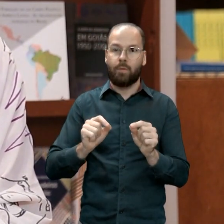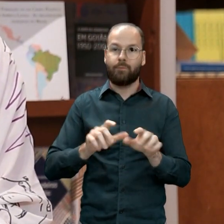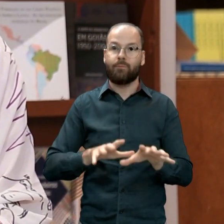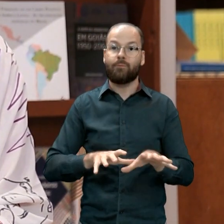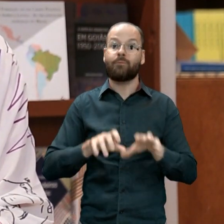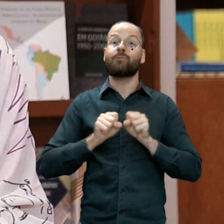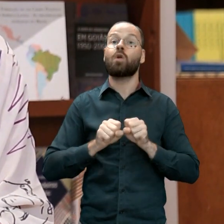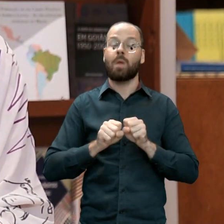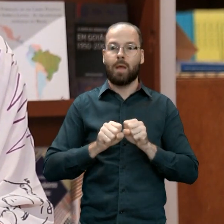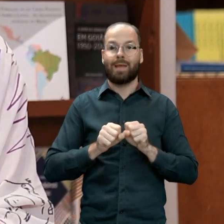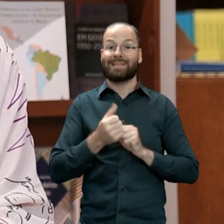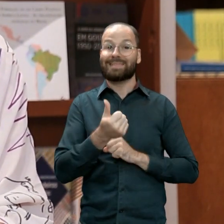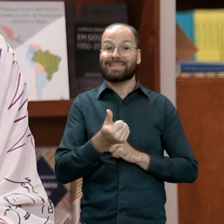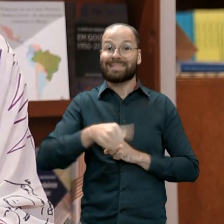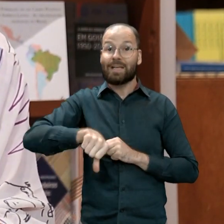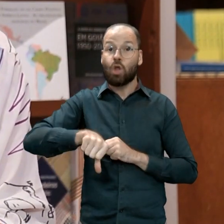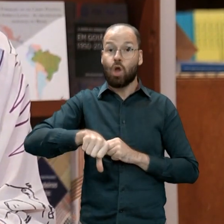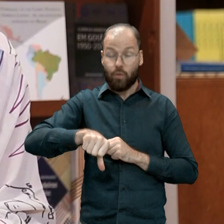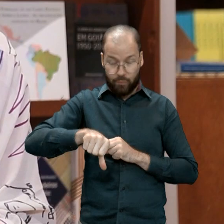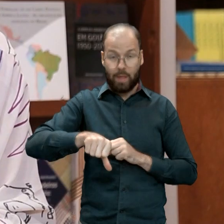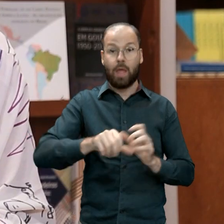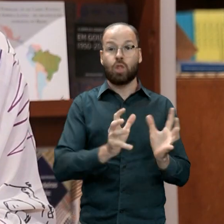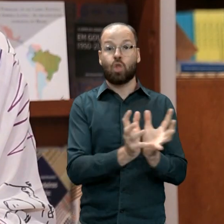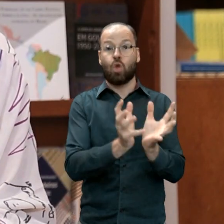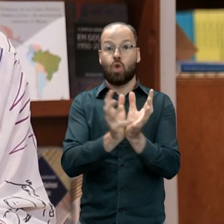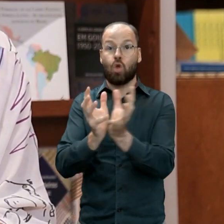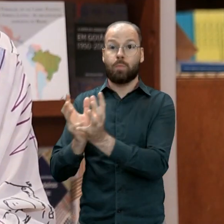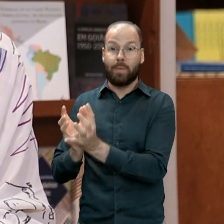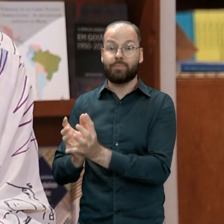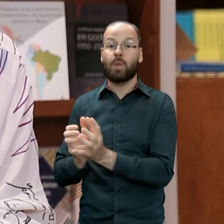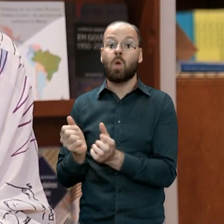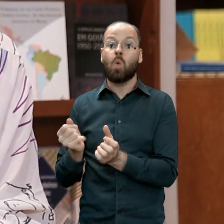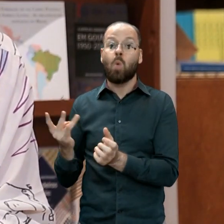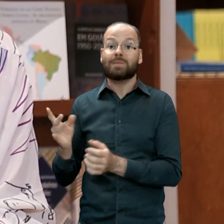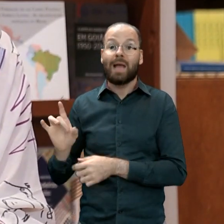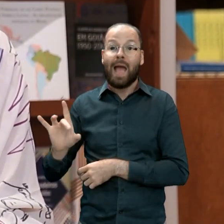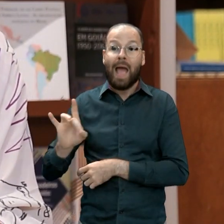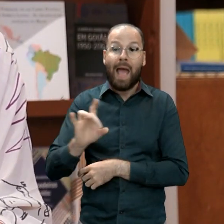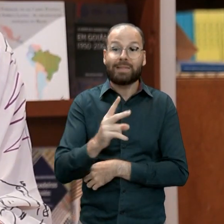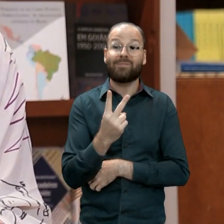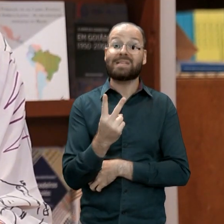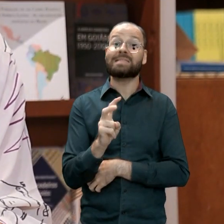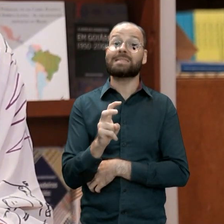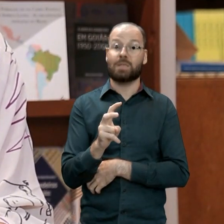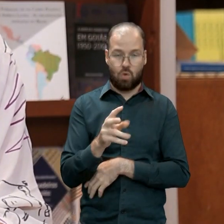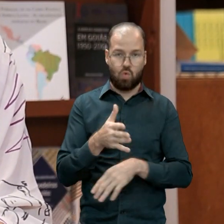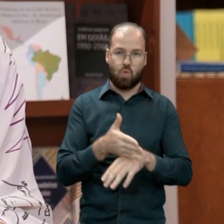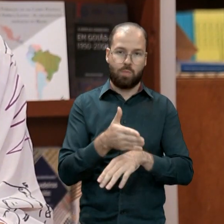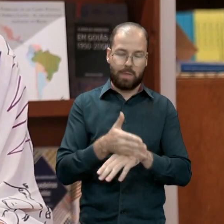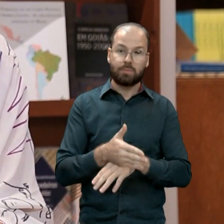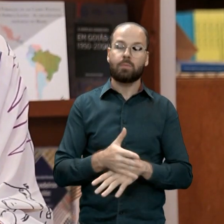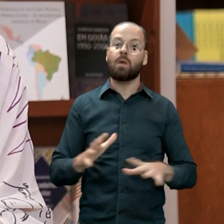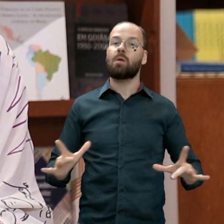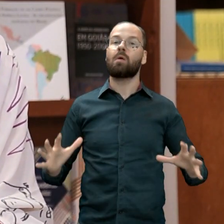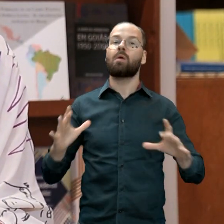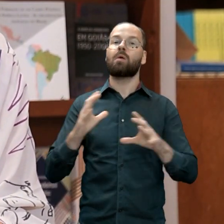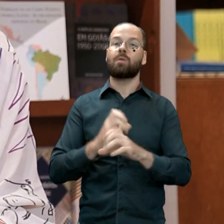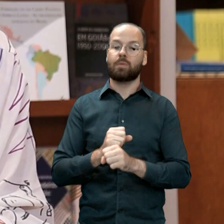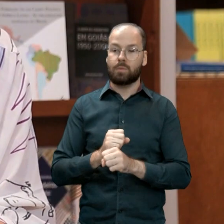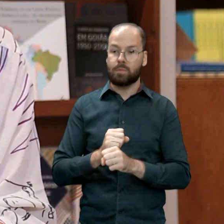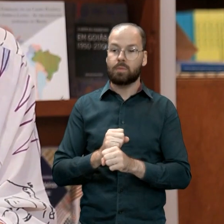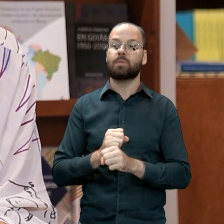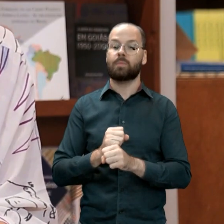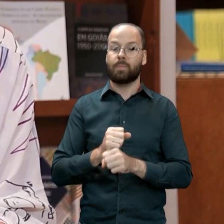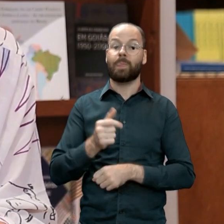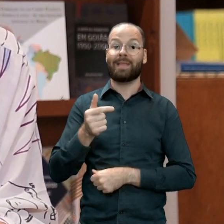formar 19 turmas com 25 participantes e fazendo um total de 475 professoras.